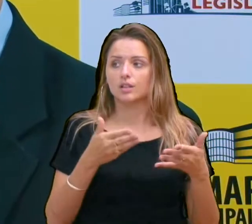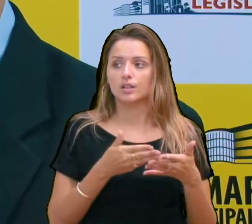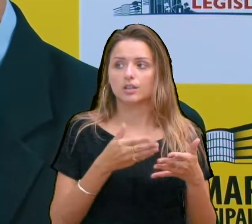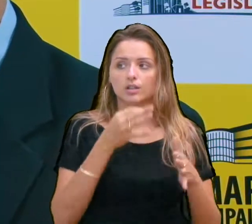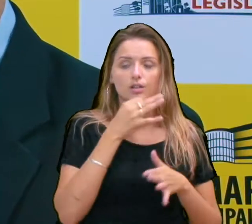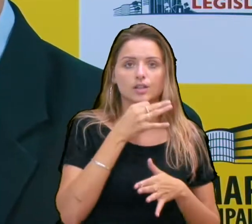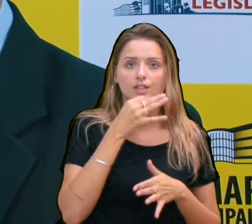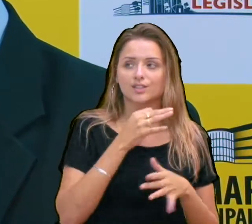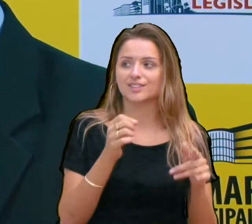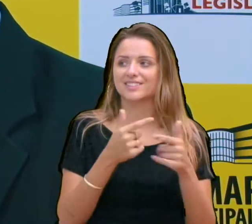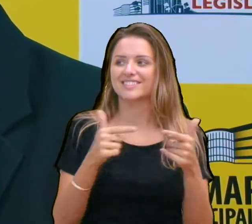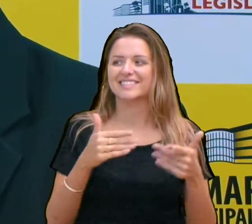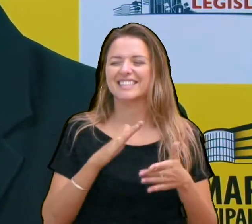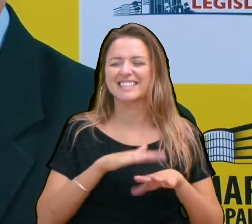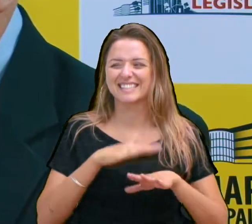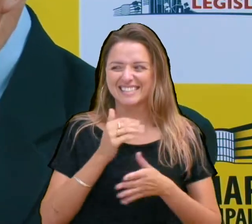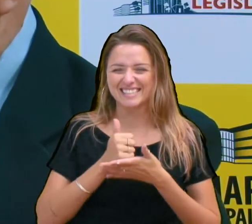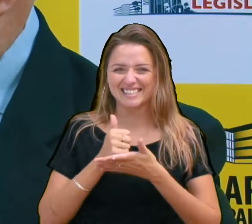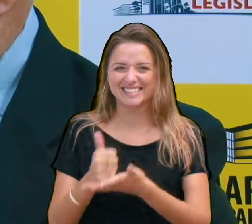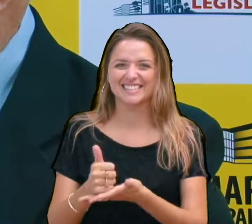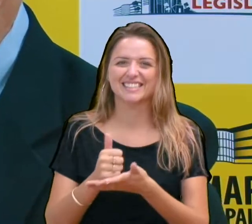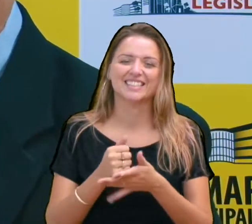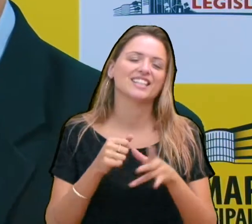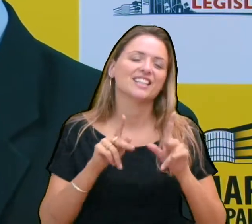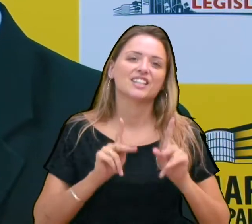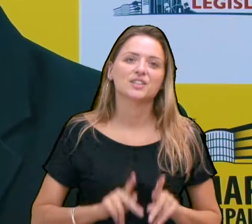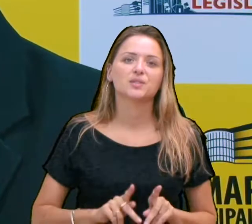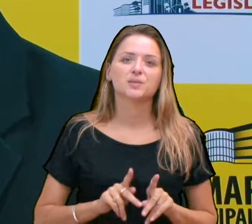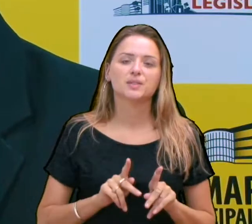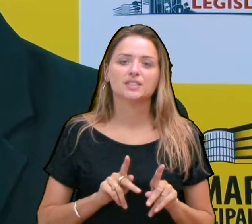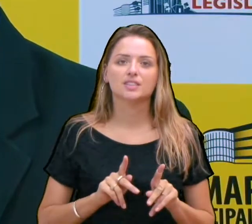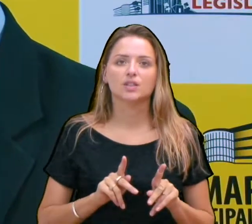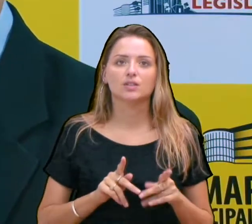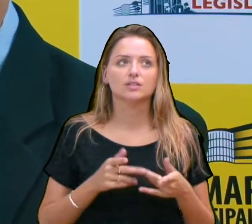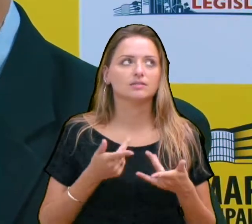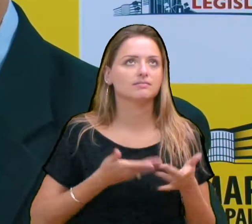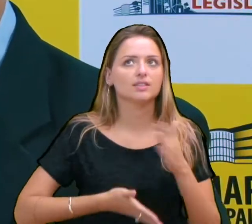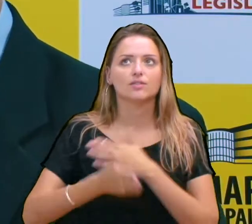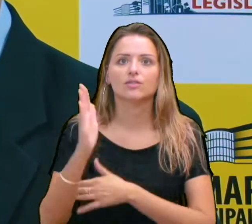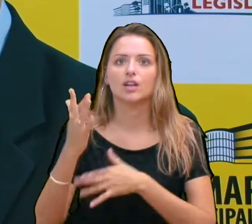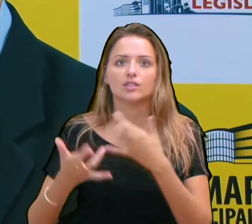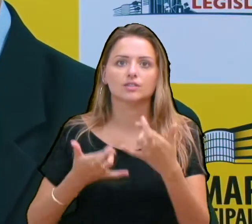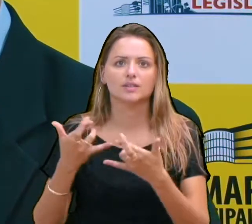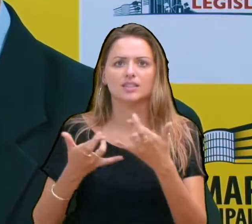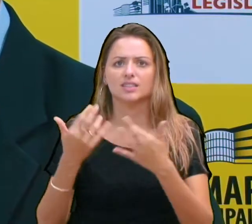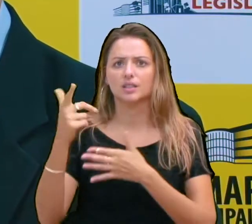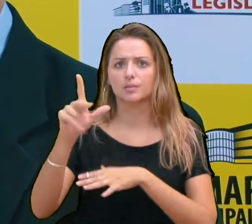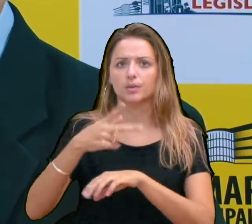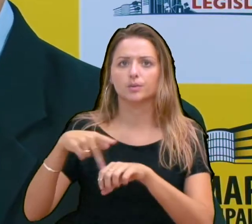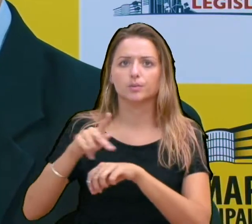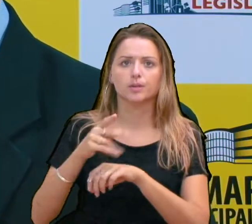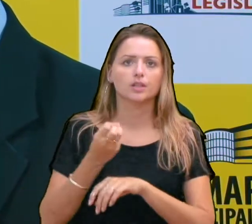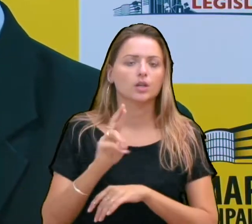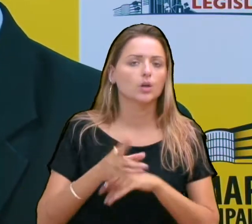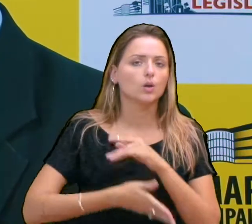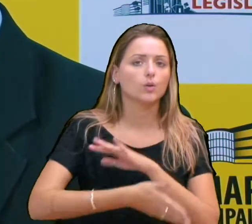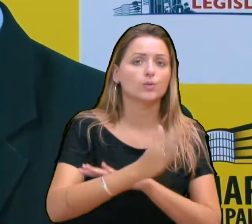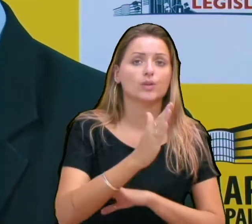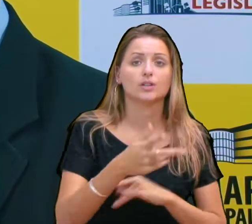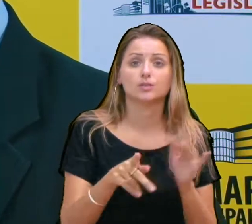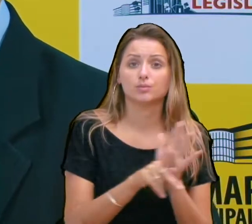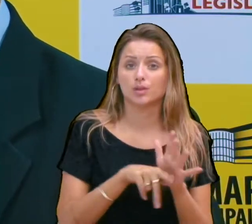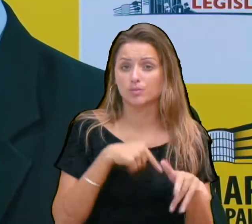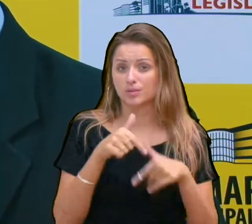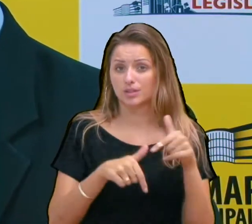pessoas desassistidas. Umas pessoas que estão indo, mesmo se fosse a lazeira em outros países, mesmo que fossem...